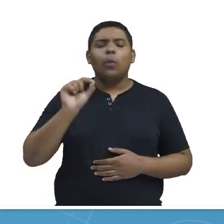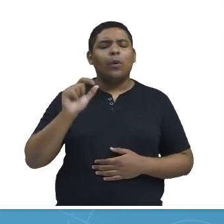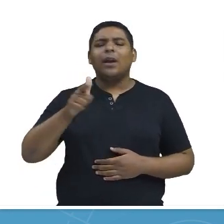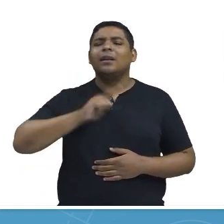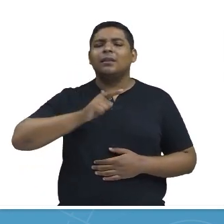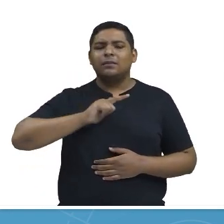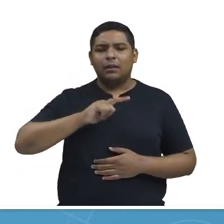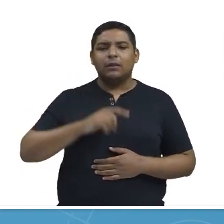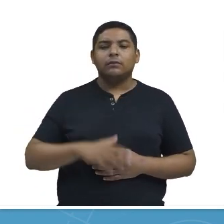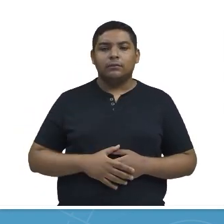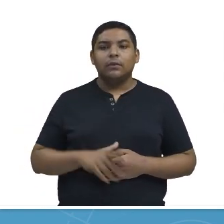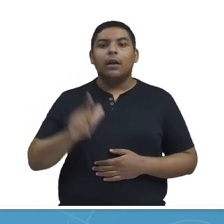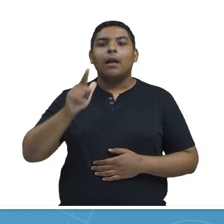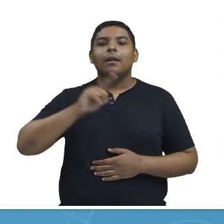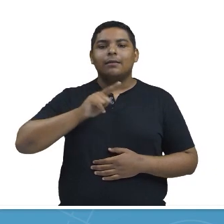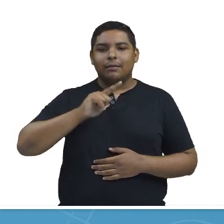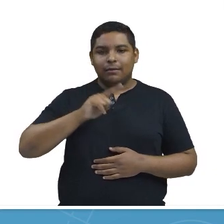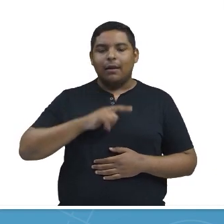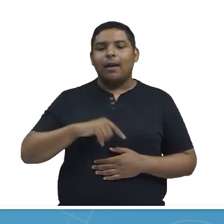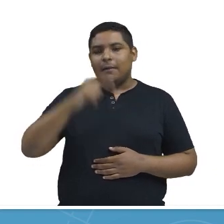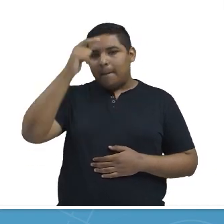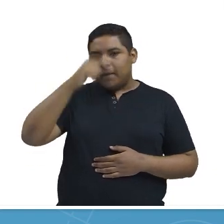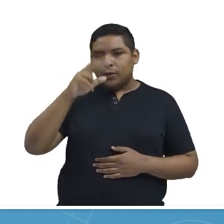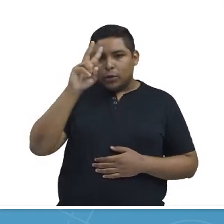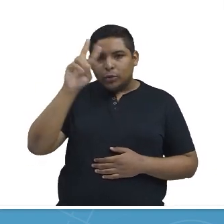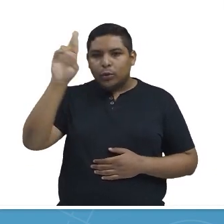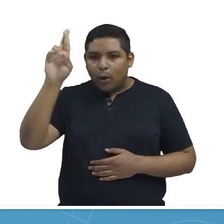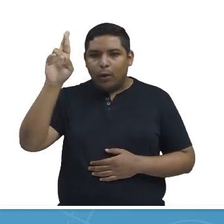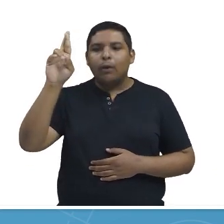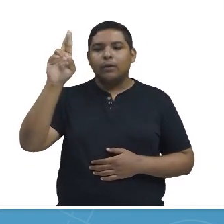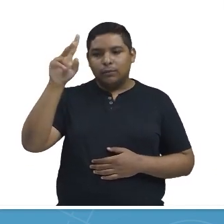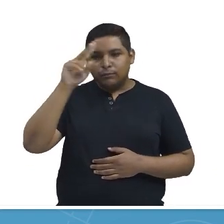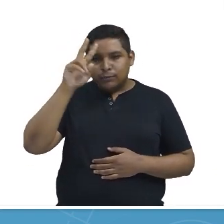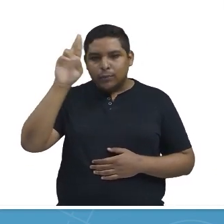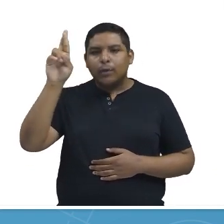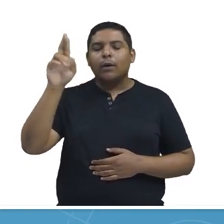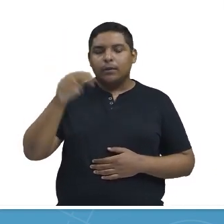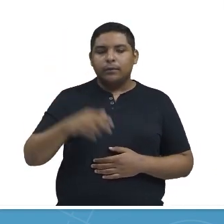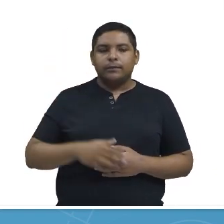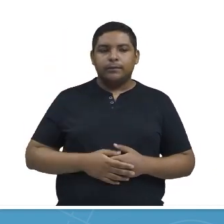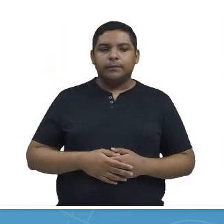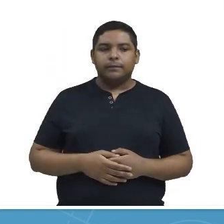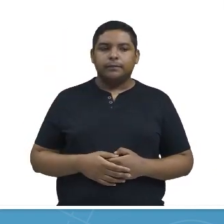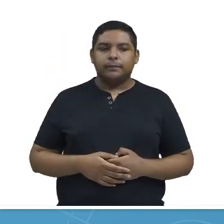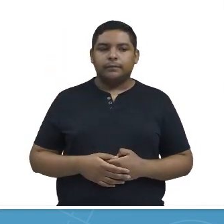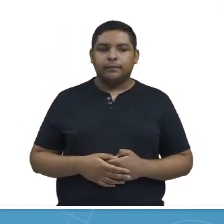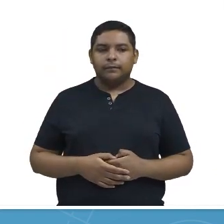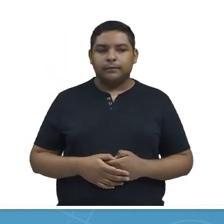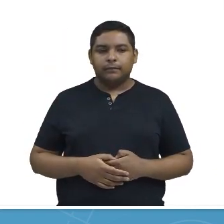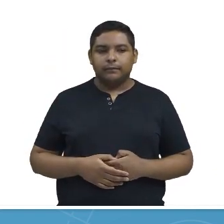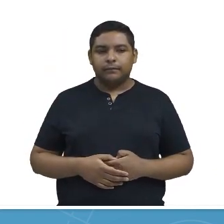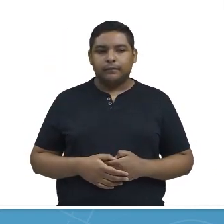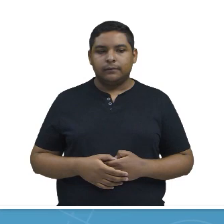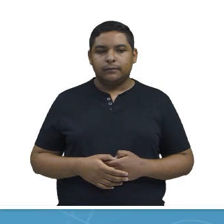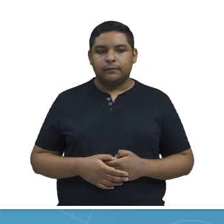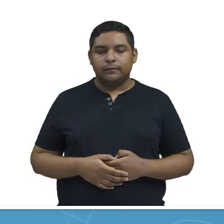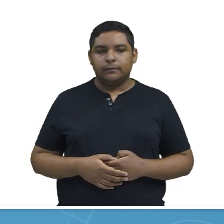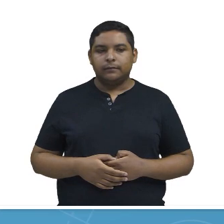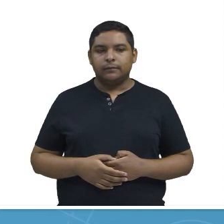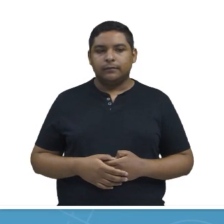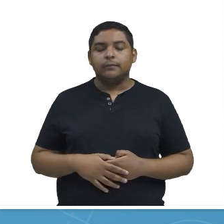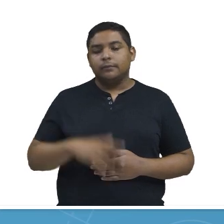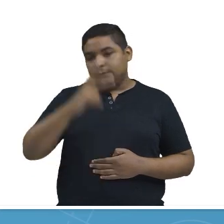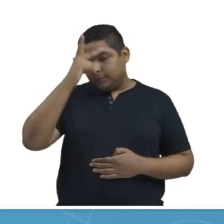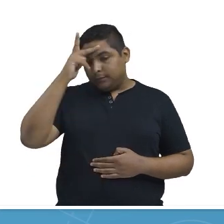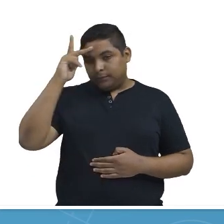possui? Ele possui um dono, que é a palavra owner, que veio logo depois do whose. Então, você vai ter sempre essa sequência. A